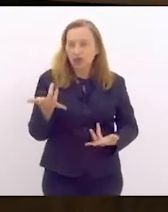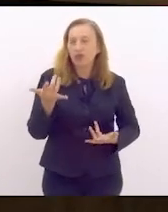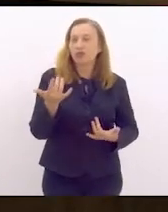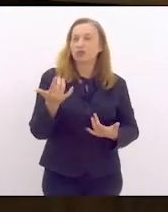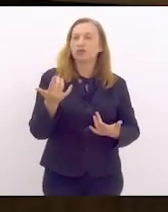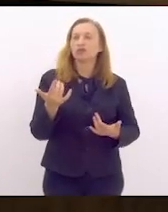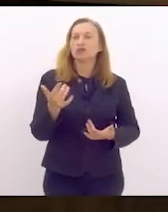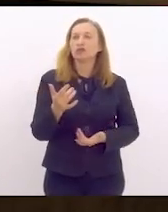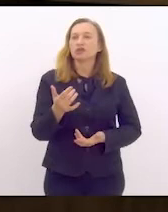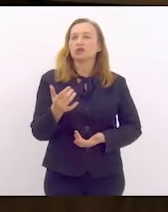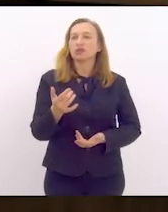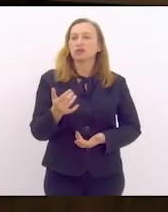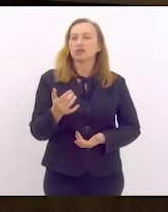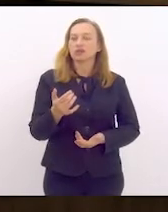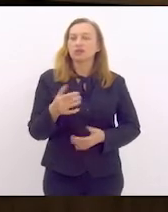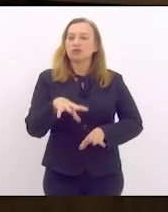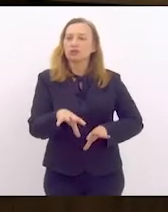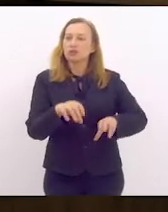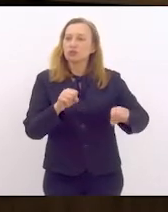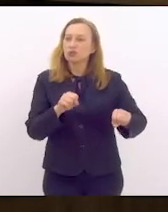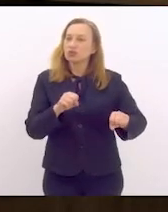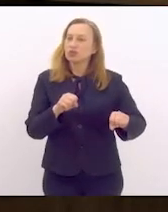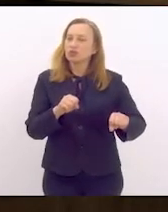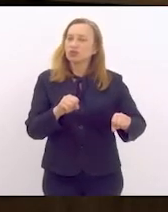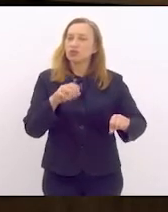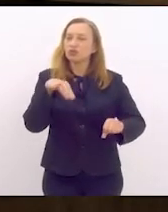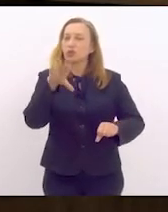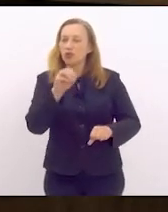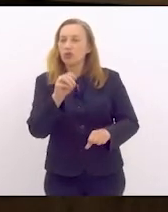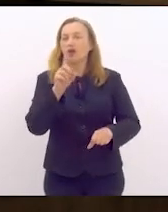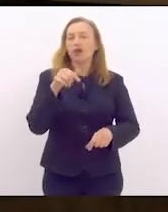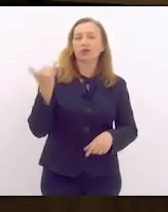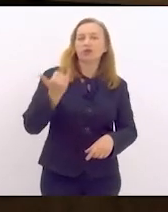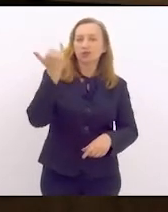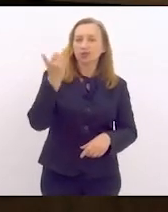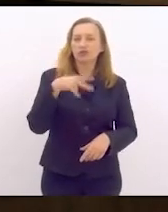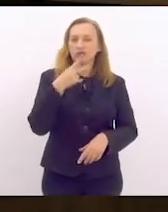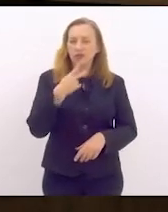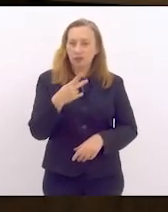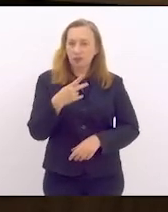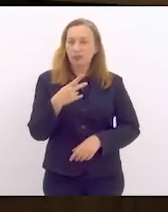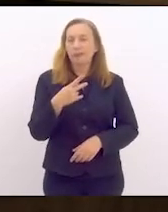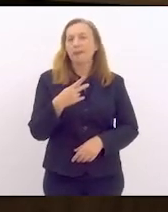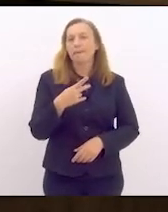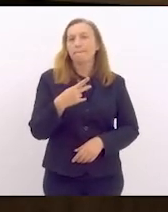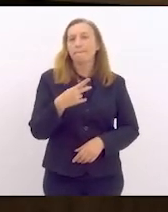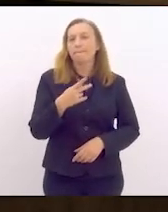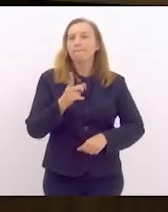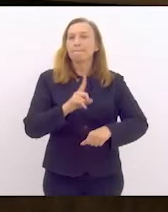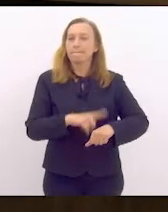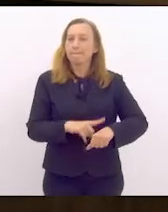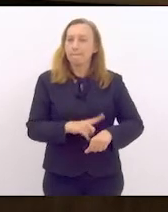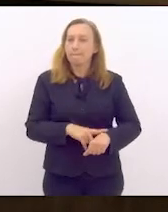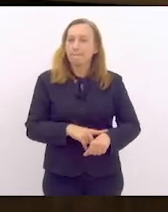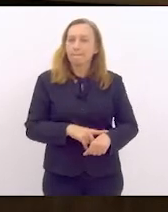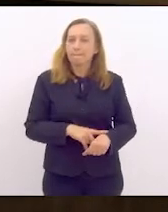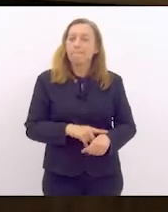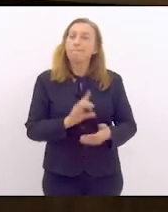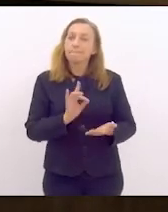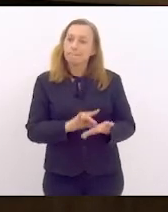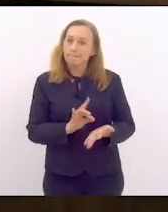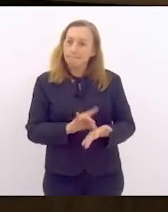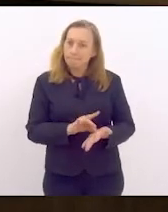participam, inclusive, da formulação do bloco. É muito importante ressaltar que nós estamos, nesse momento, diante de uma